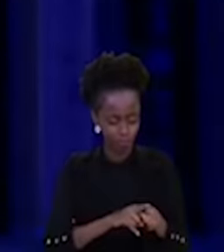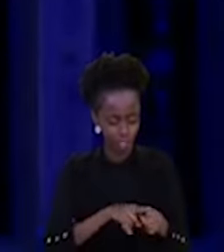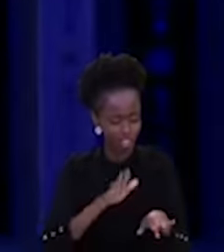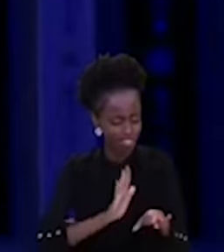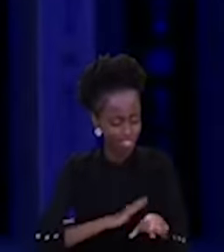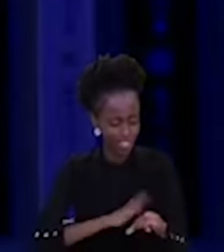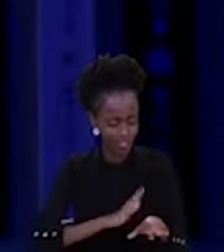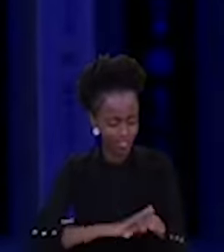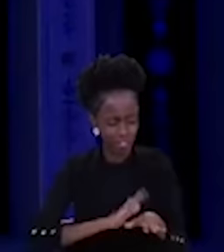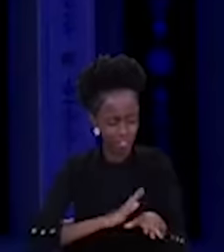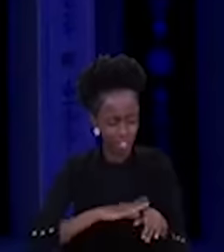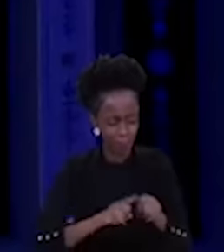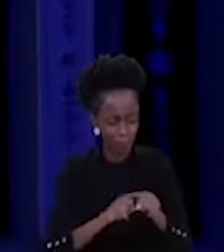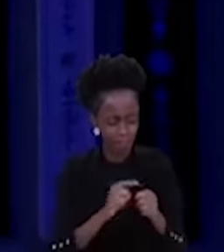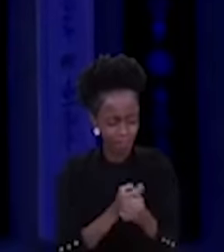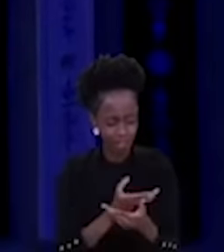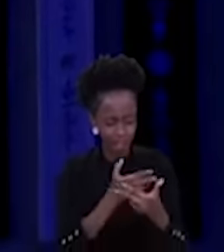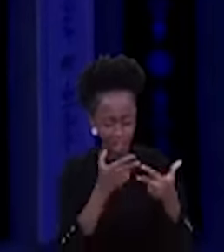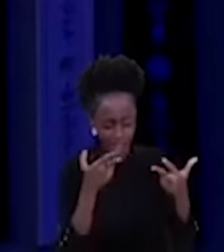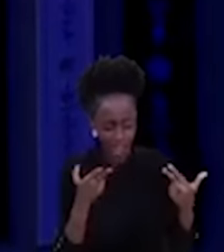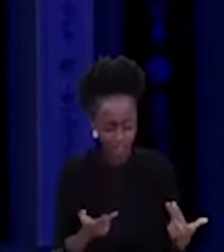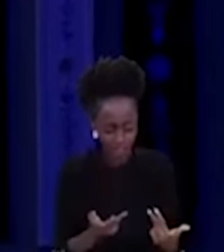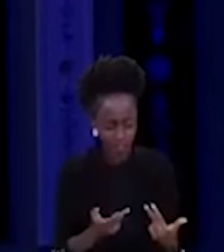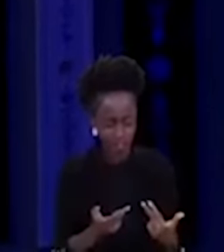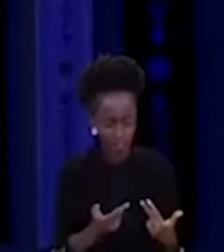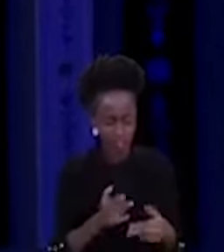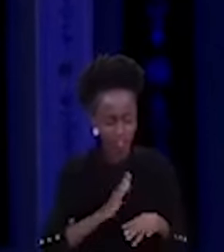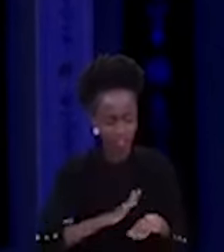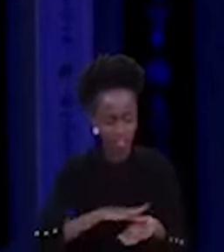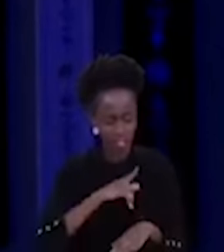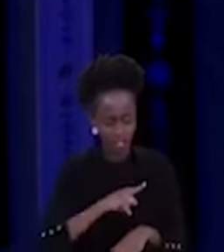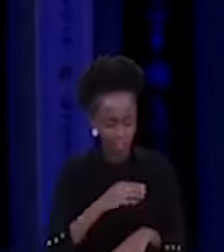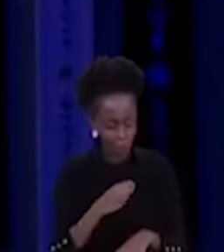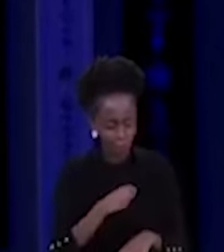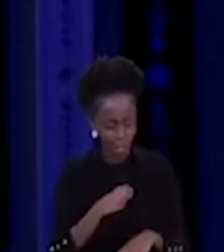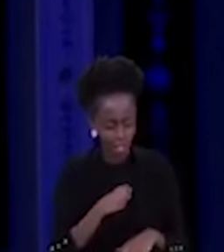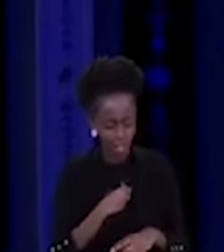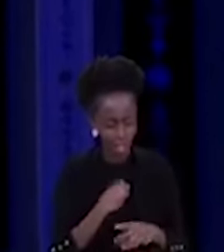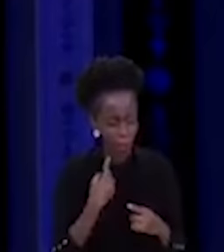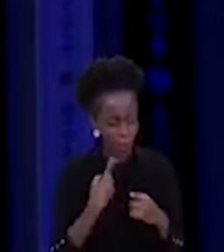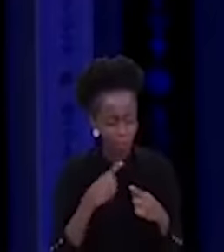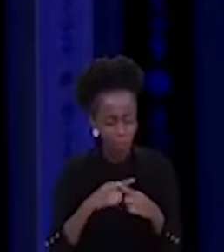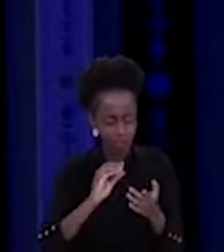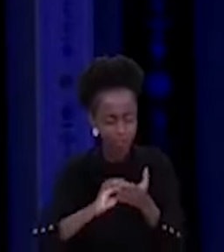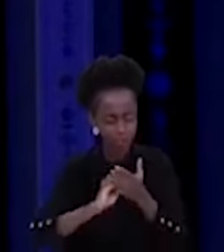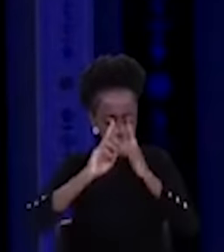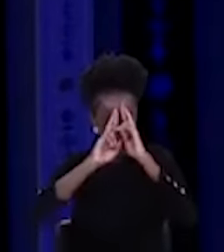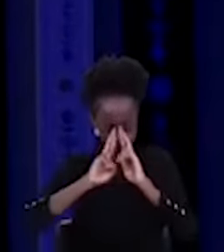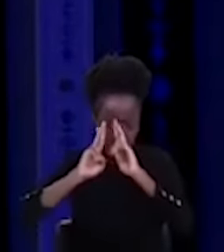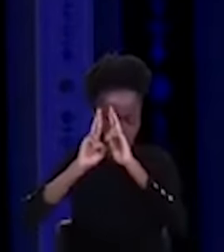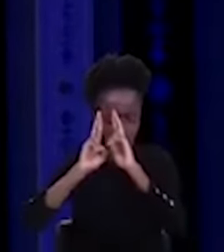cilada, lhe tentaram e você caiu por falta de temor, por